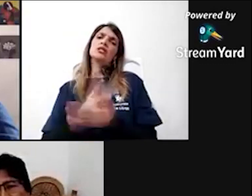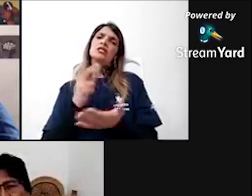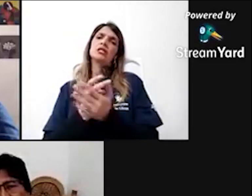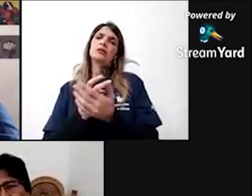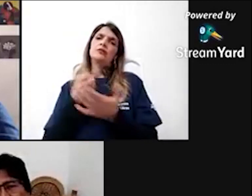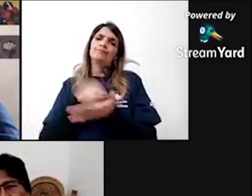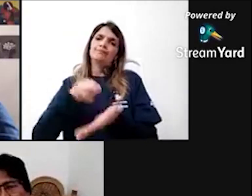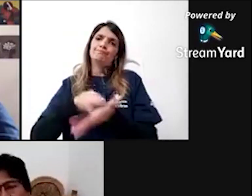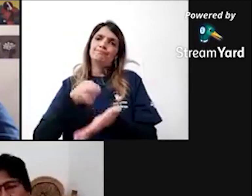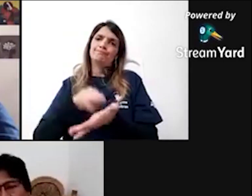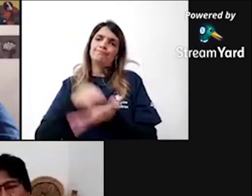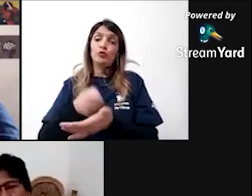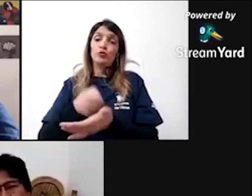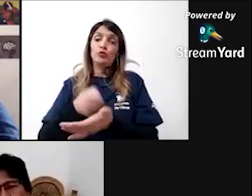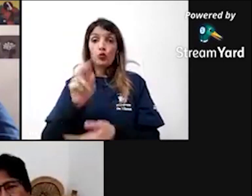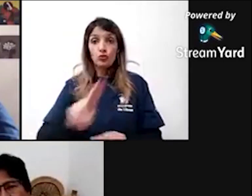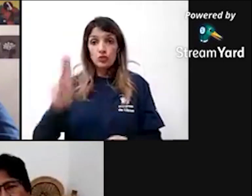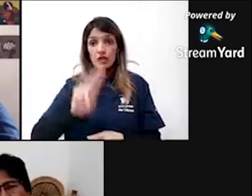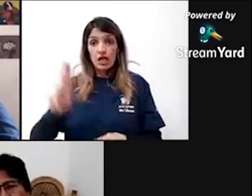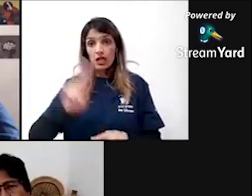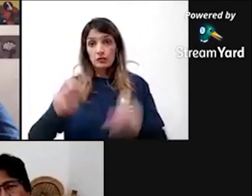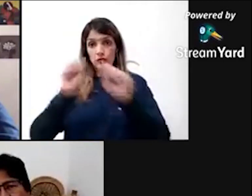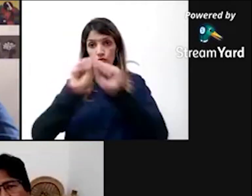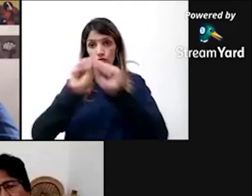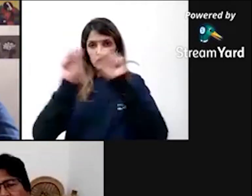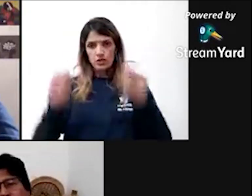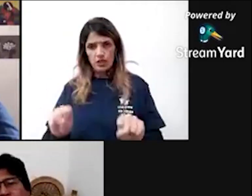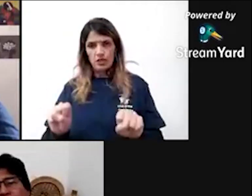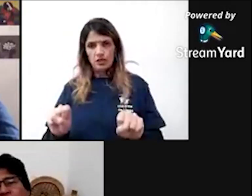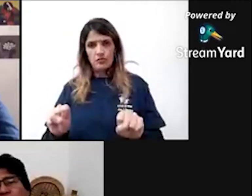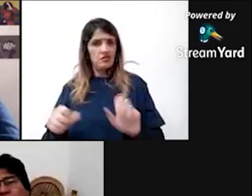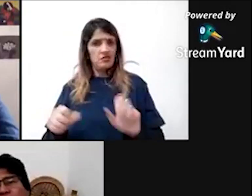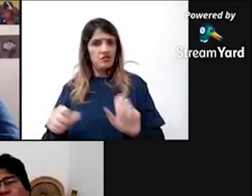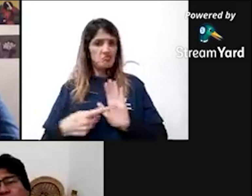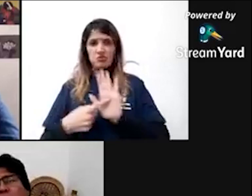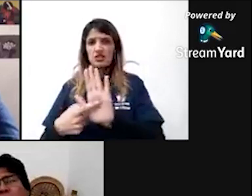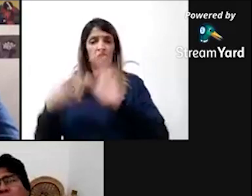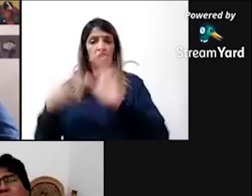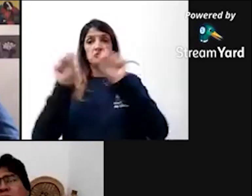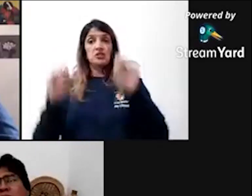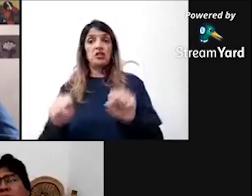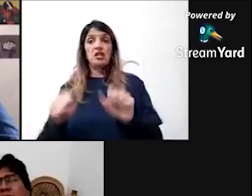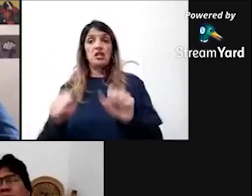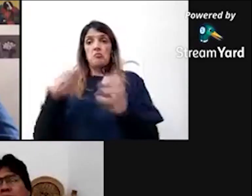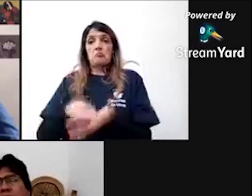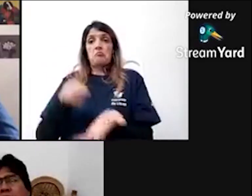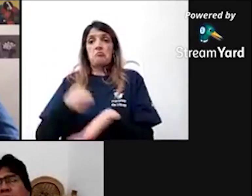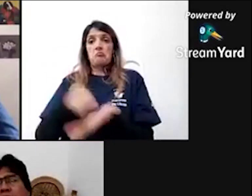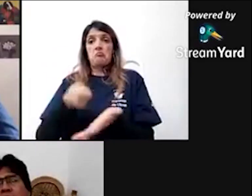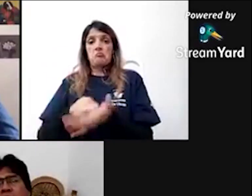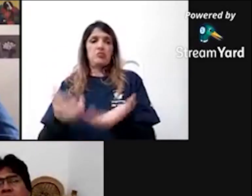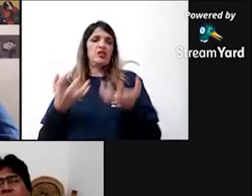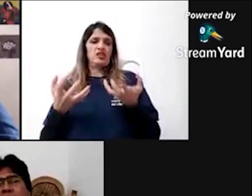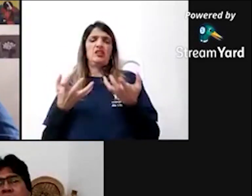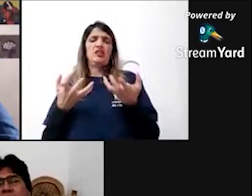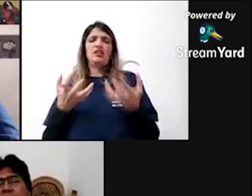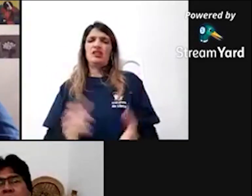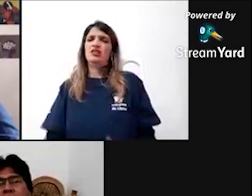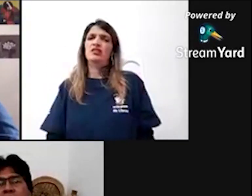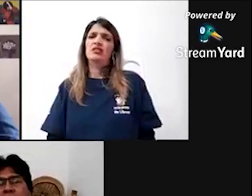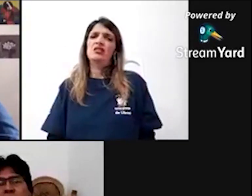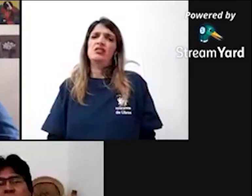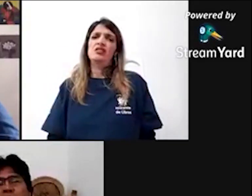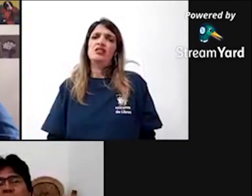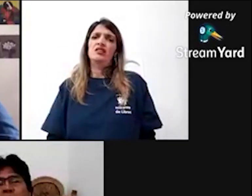fomos usados para reproduzirmos aquilo que o sistema queria que nós reproduzíssemos. E as universidades que